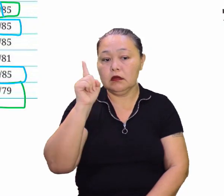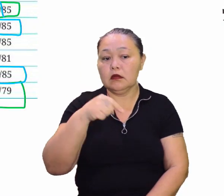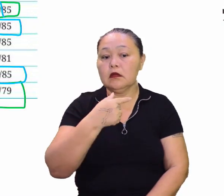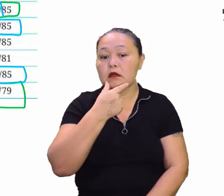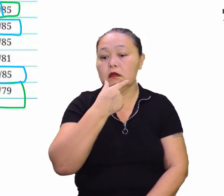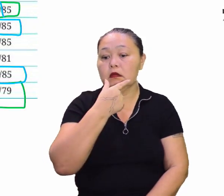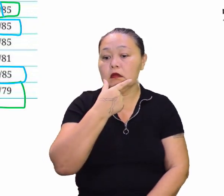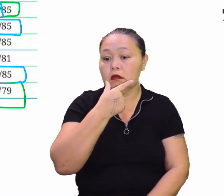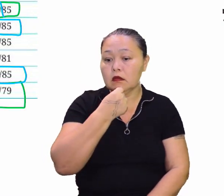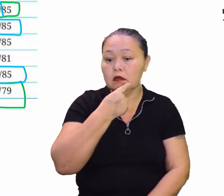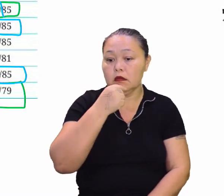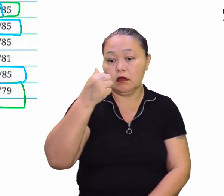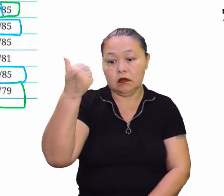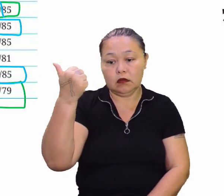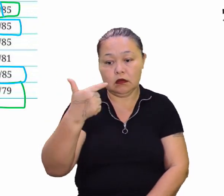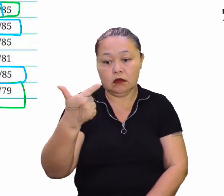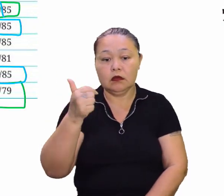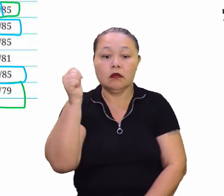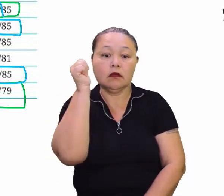Ok? Exato.